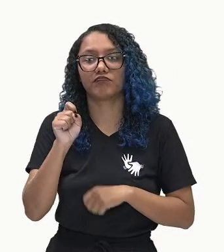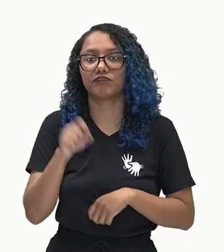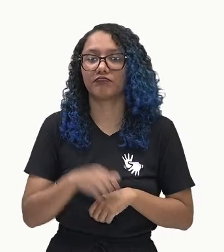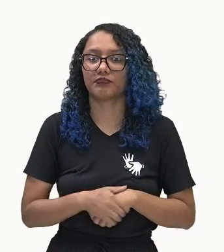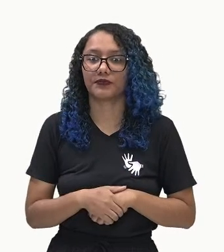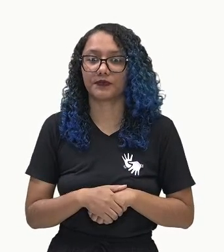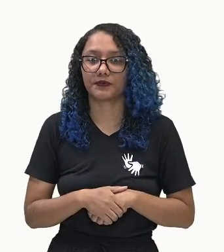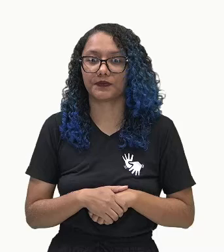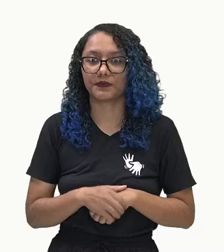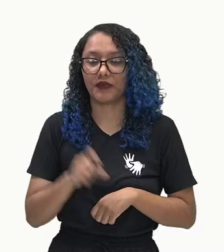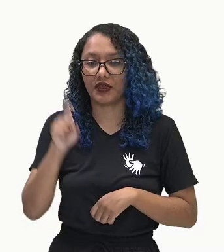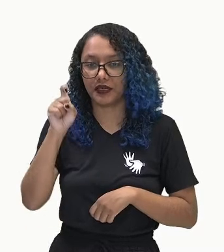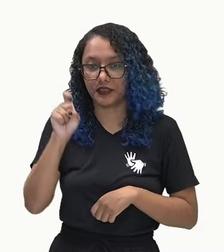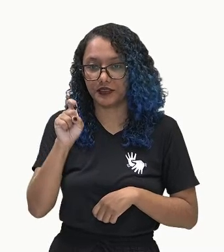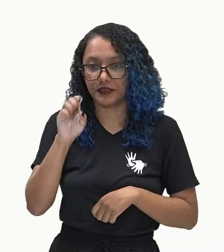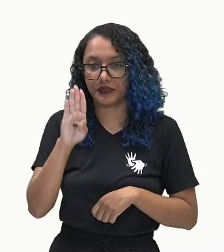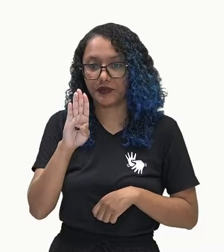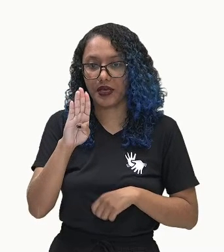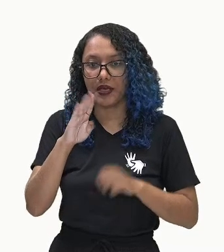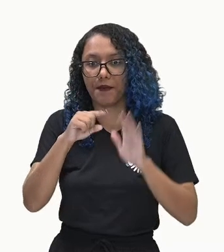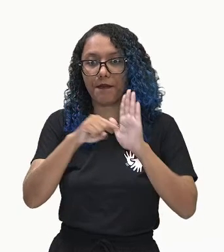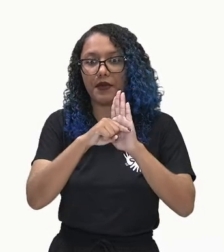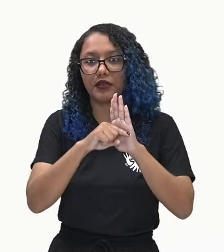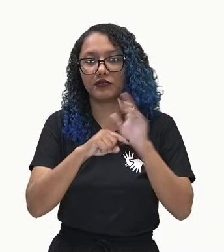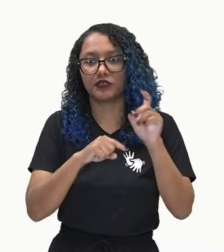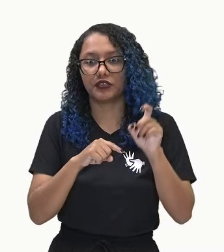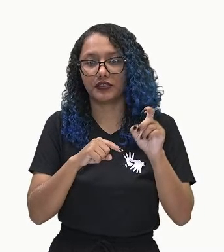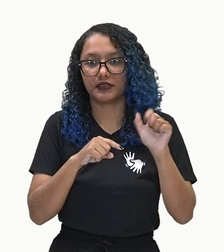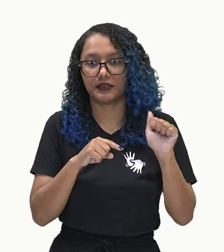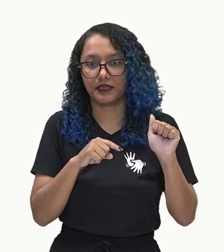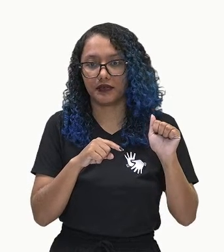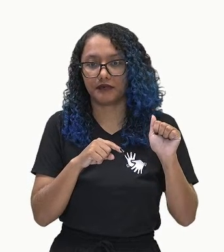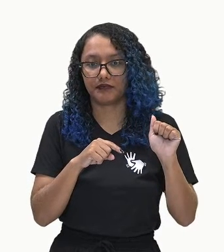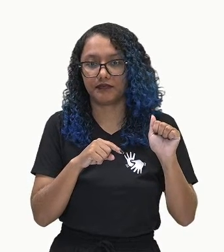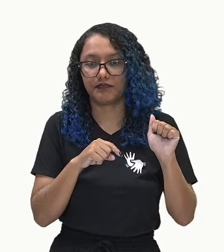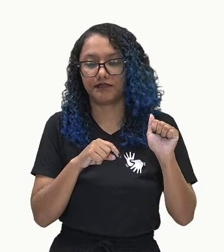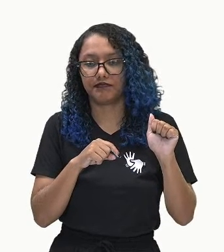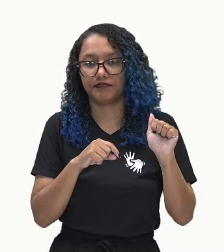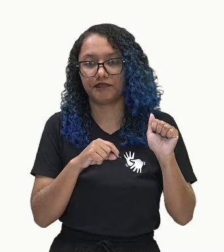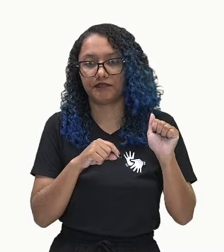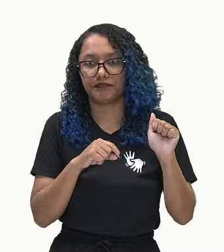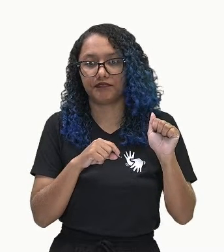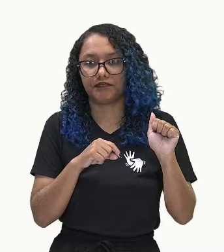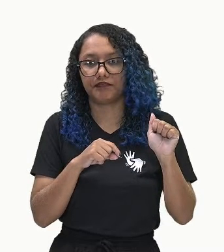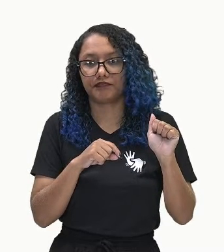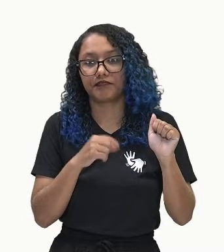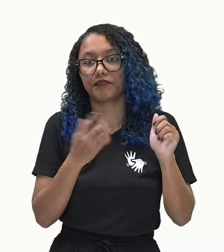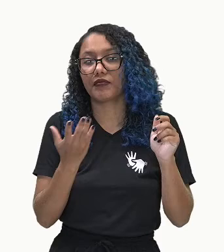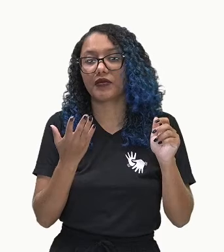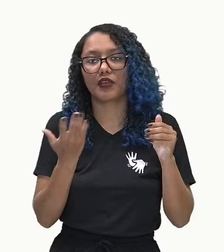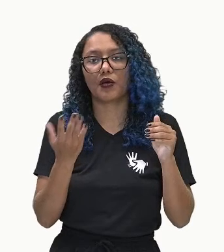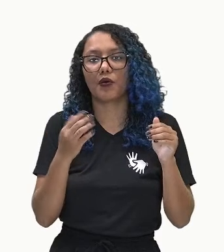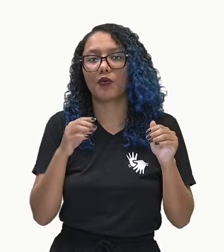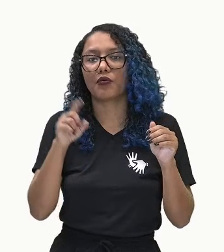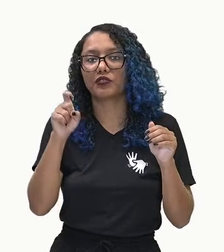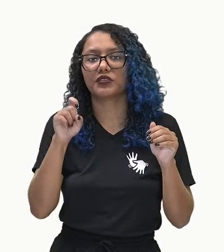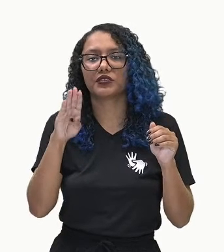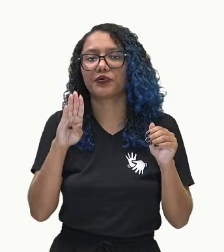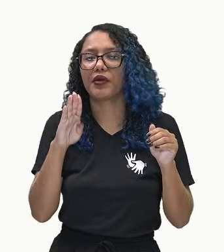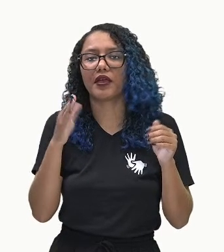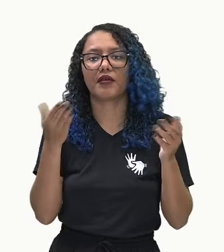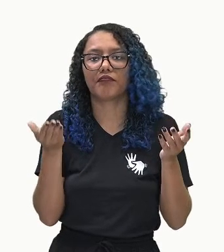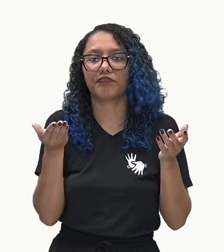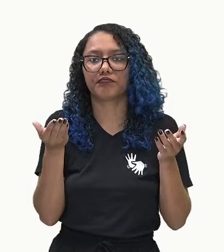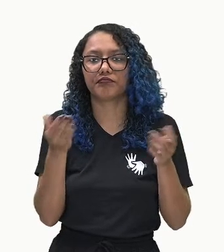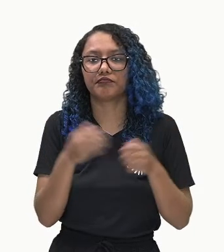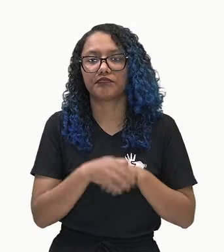de x do ponto A. Aqui nesse caso, então, ó, o valor do x do ponto B é 3, o valor de x do